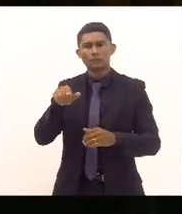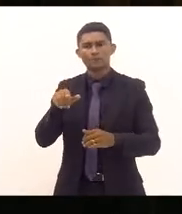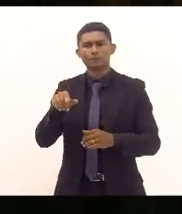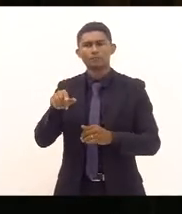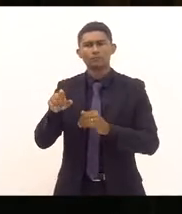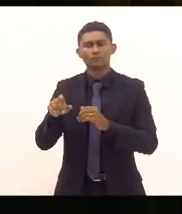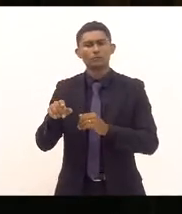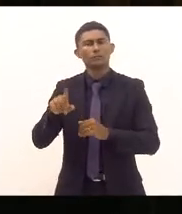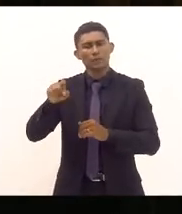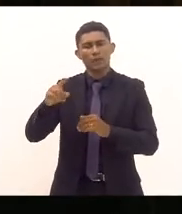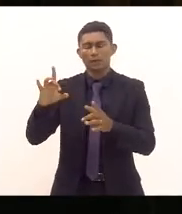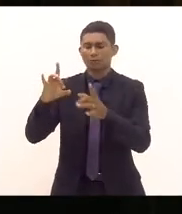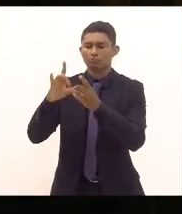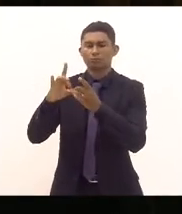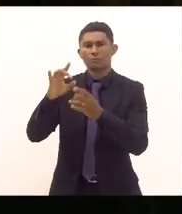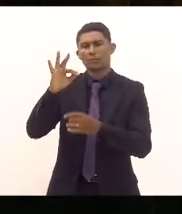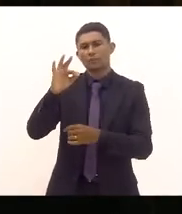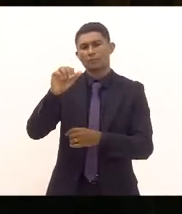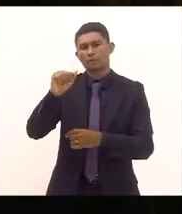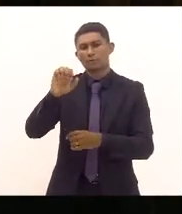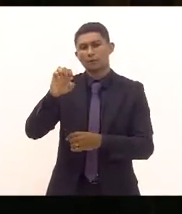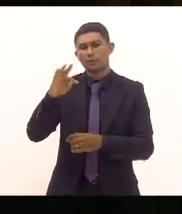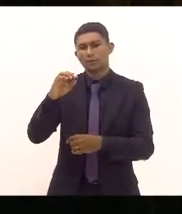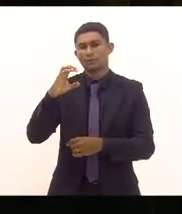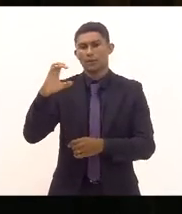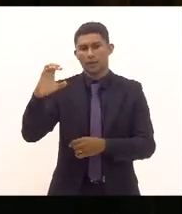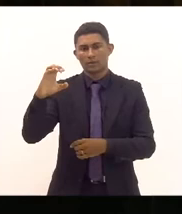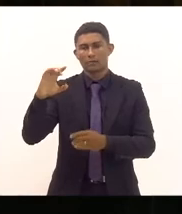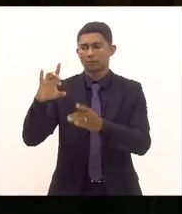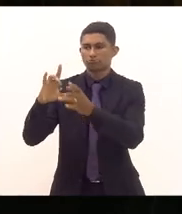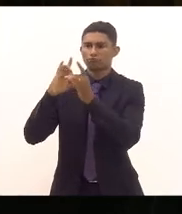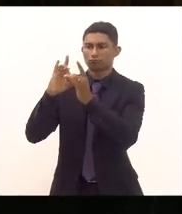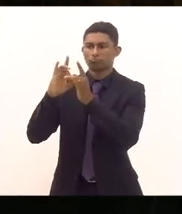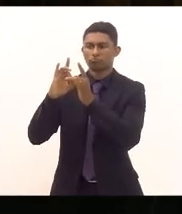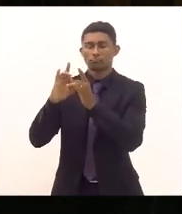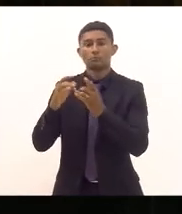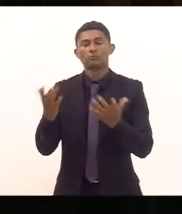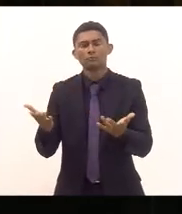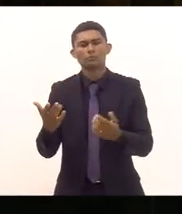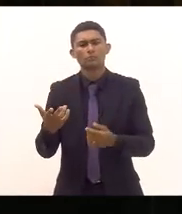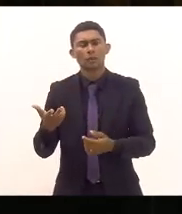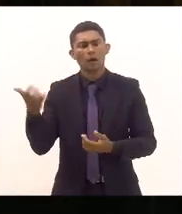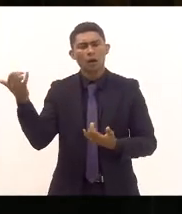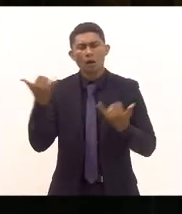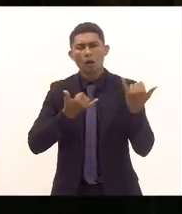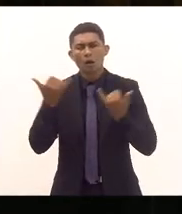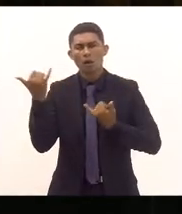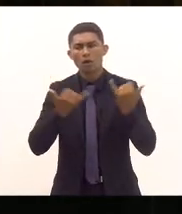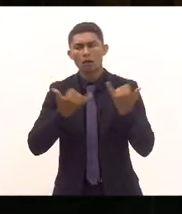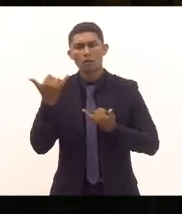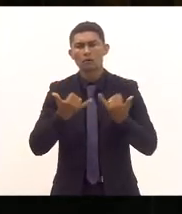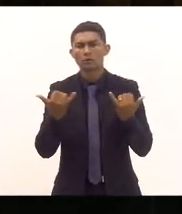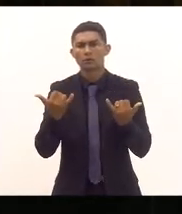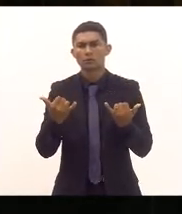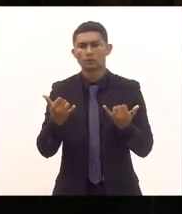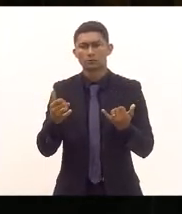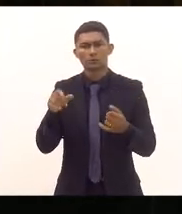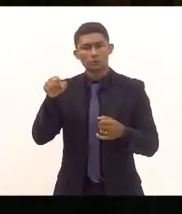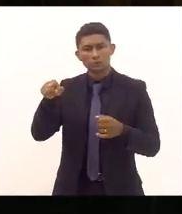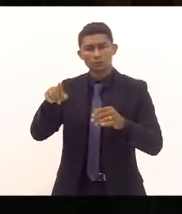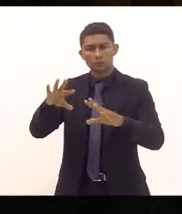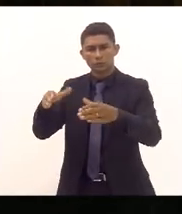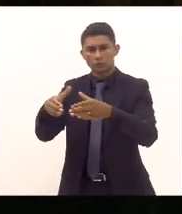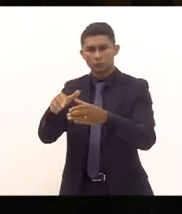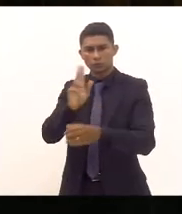égide da Faetec do ensino técnico e eu recebi relatos do corpo docente